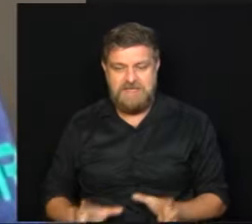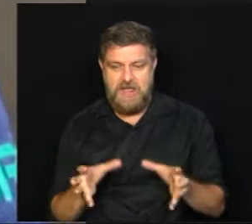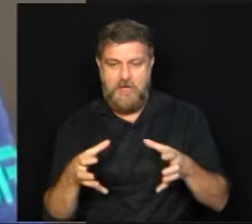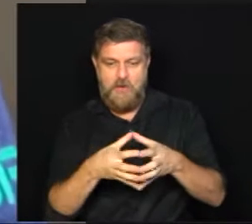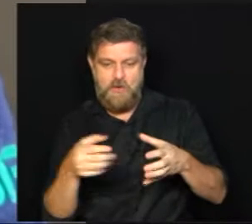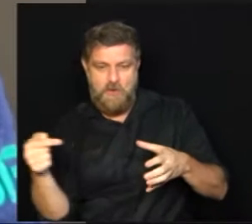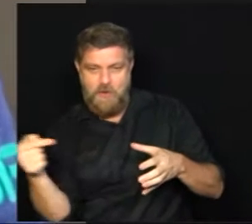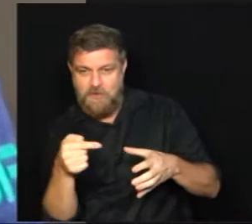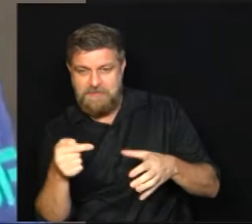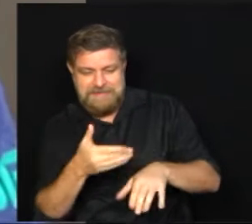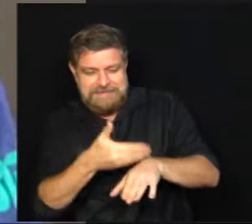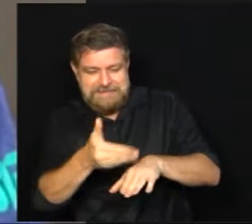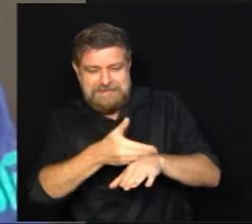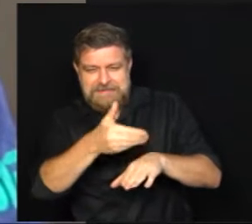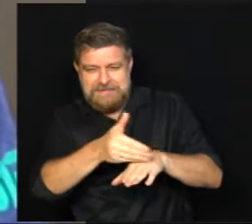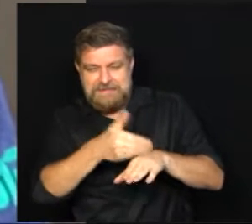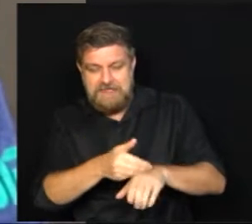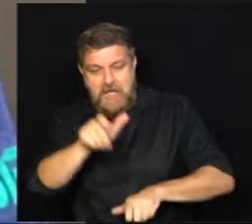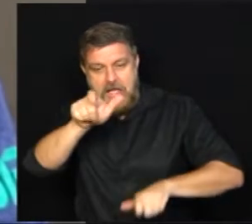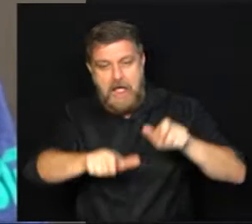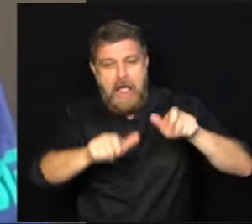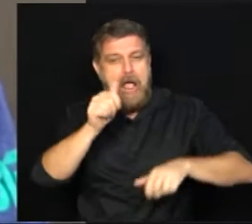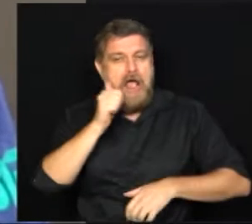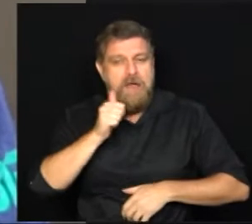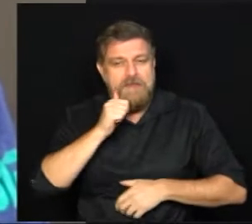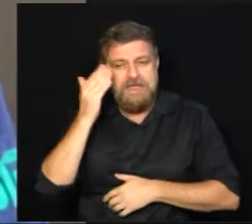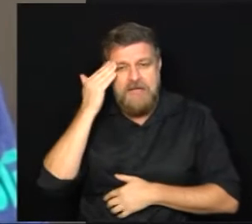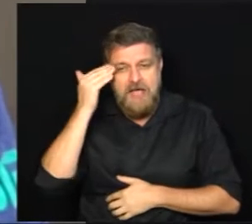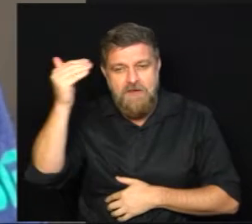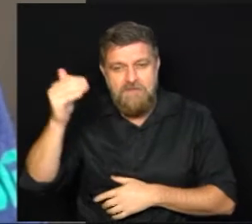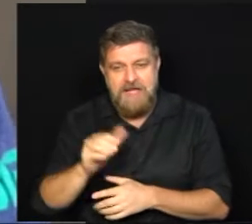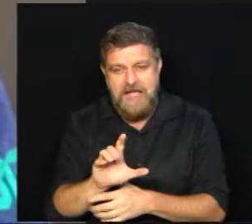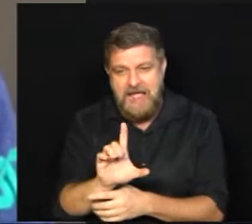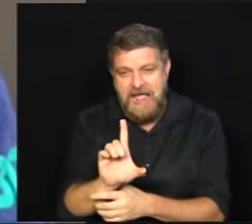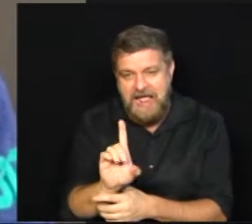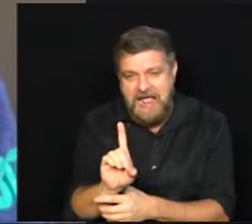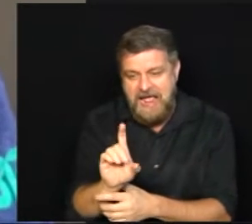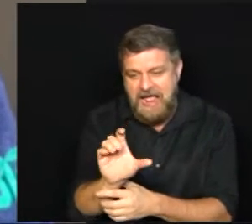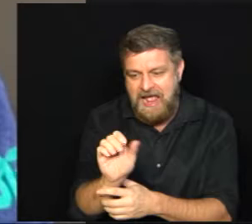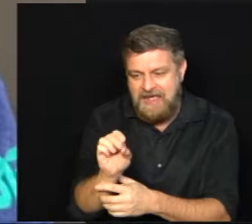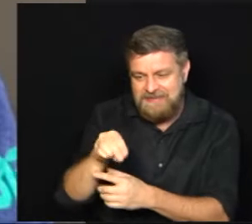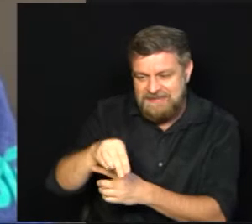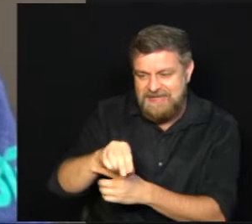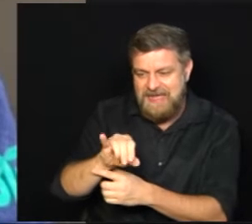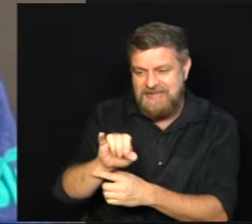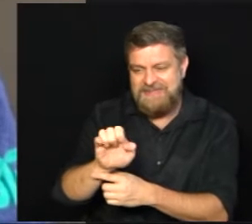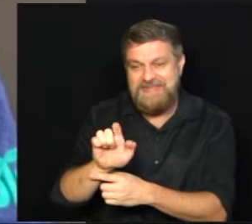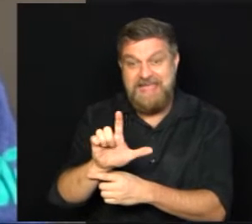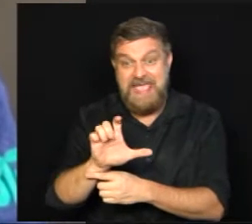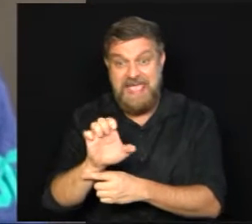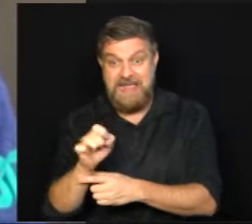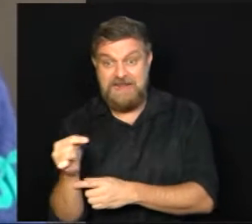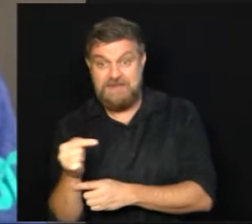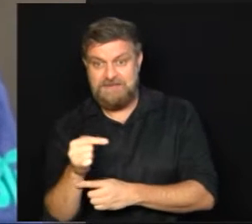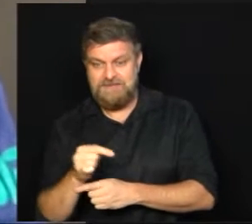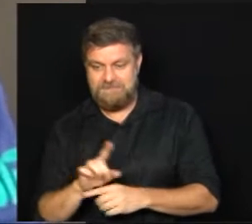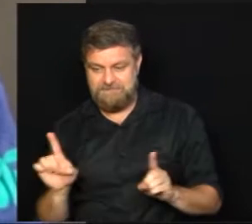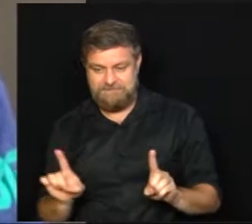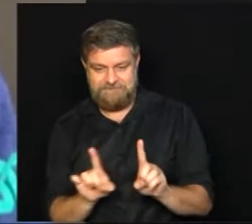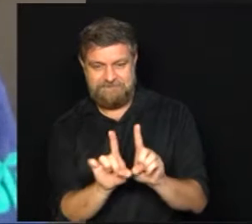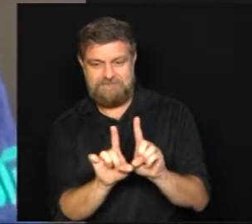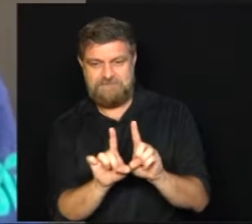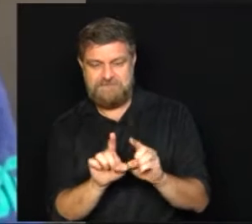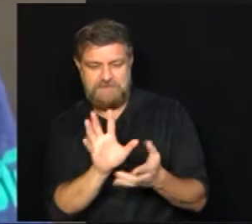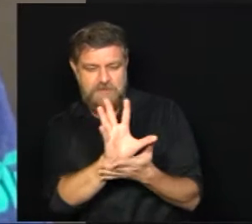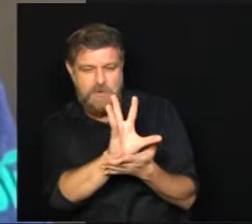ginástica olímpica e todas essas meninas, ali Daniele Hipólito do meu lado, e eu me inspirei muito nelas como